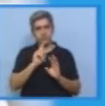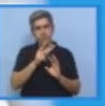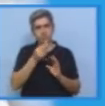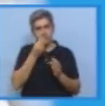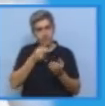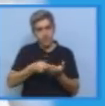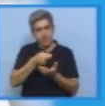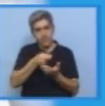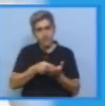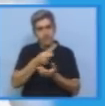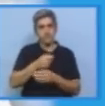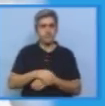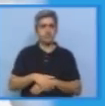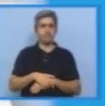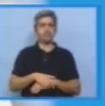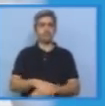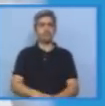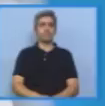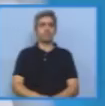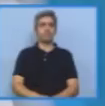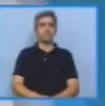comer à menina.